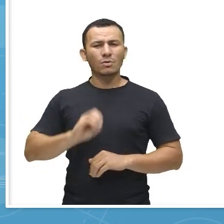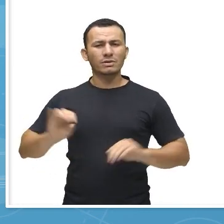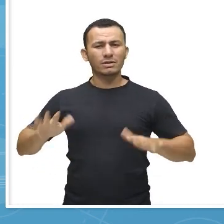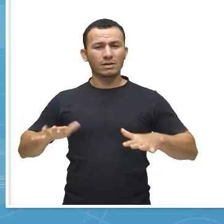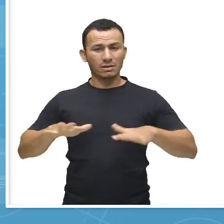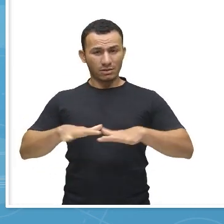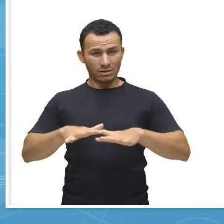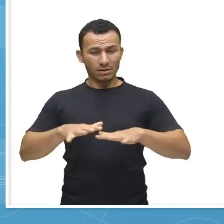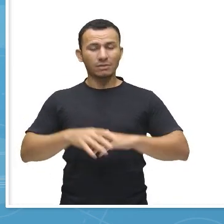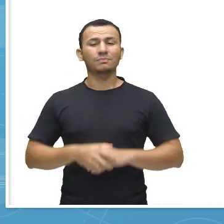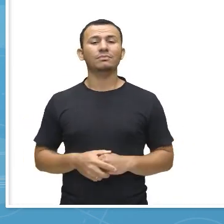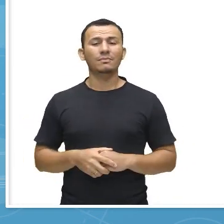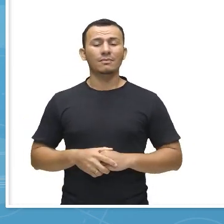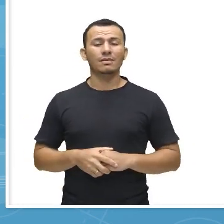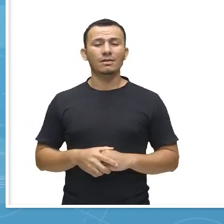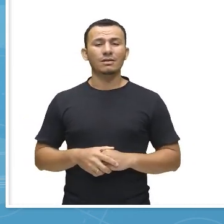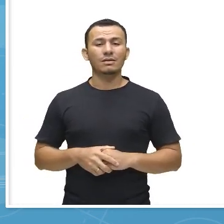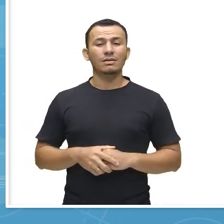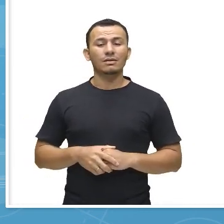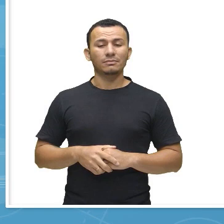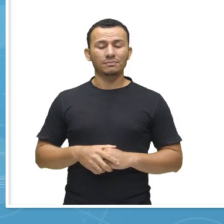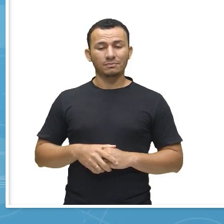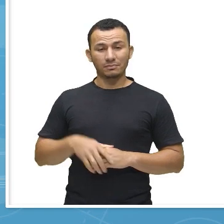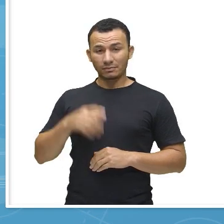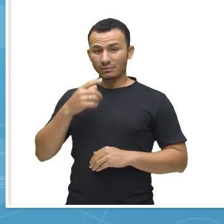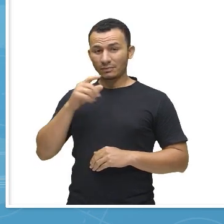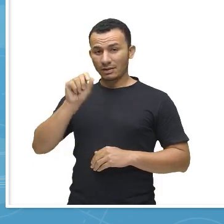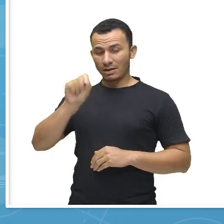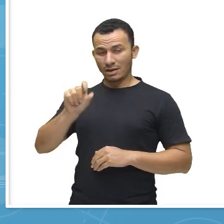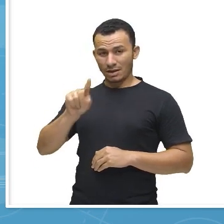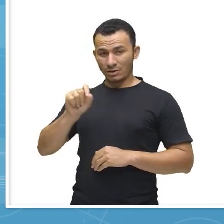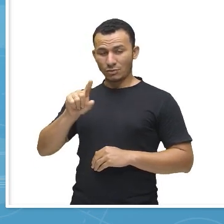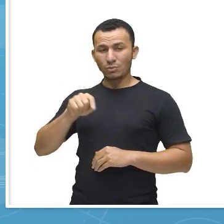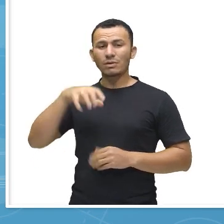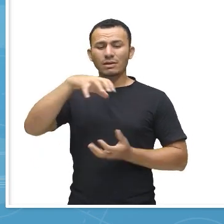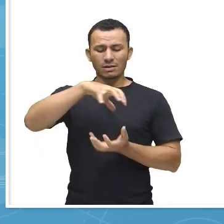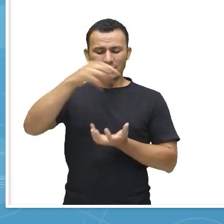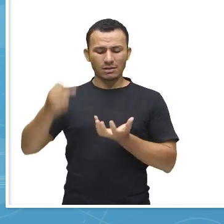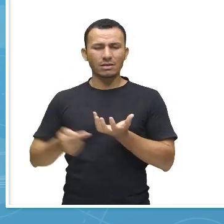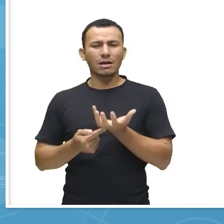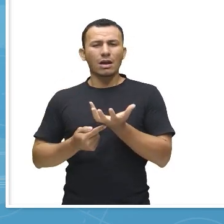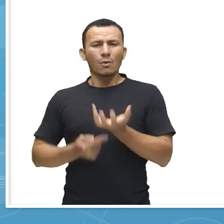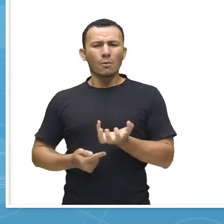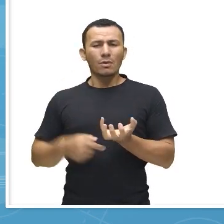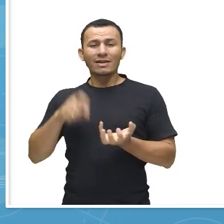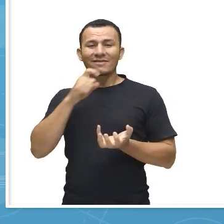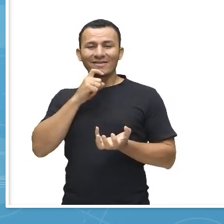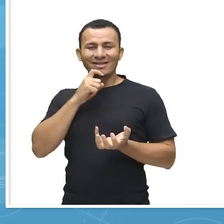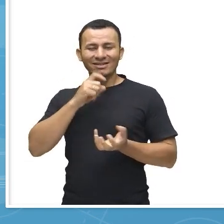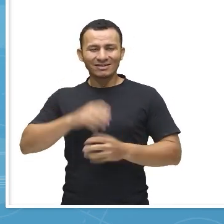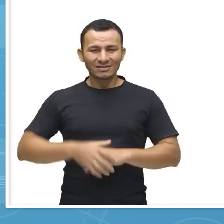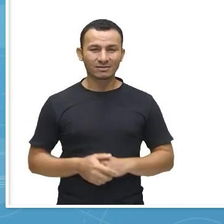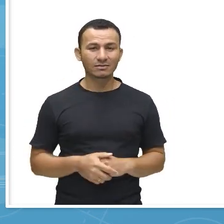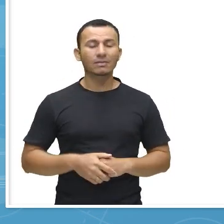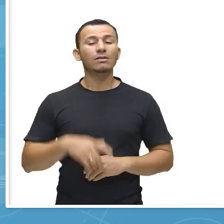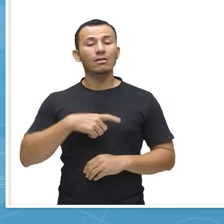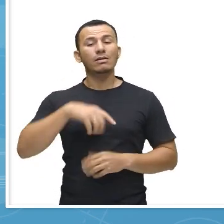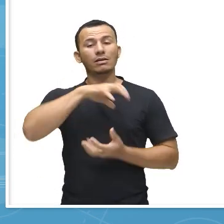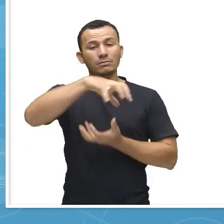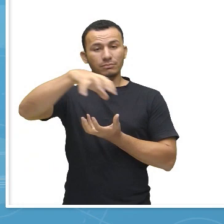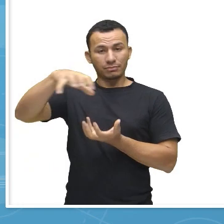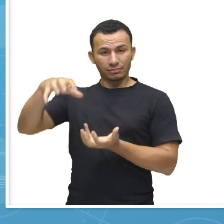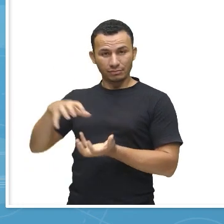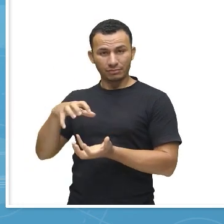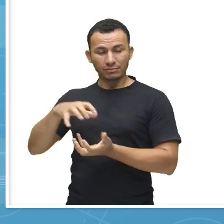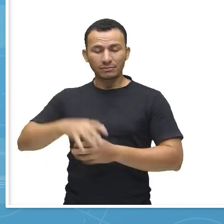continente da Antártida, o continente gelado. Então, nós temos 6 continentes oficiais. E esses são os continentes.